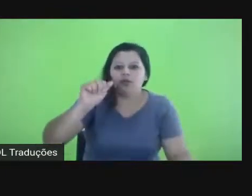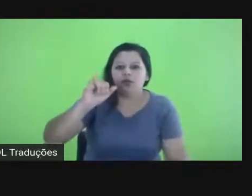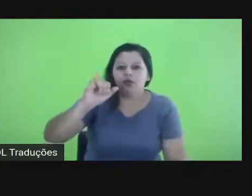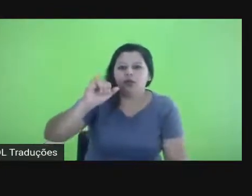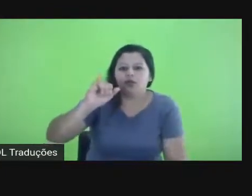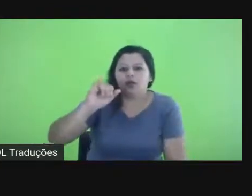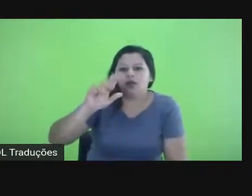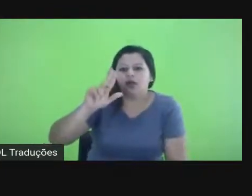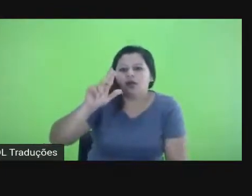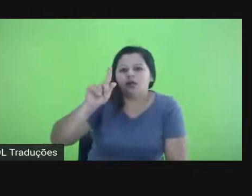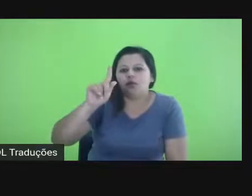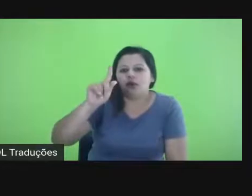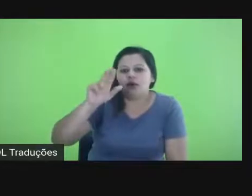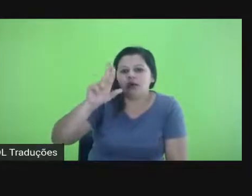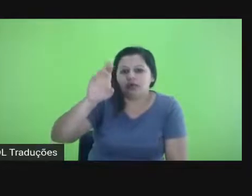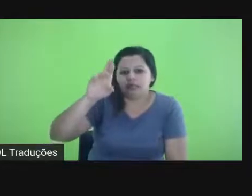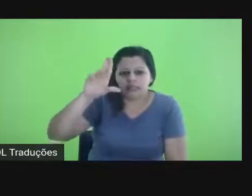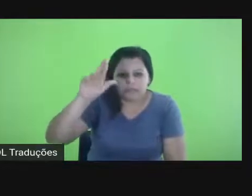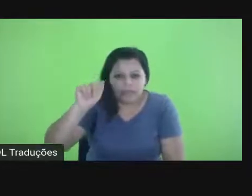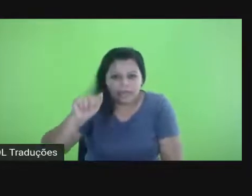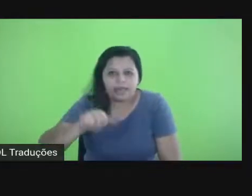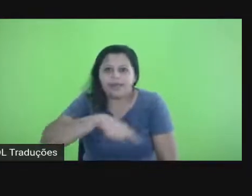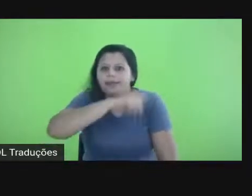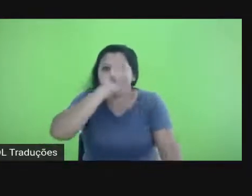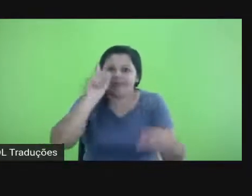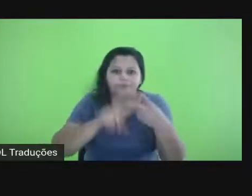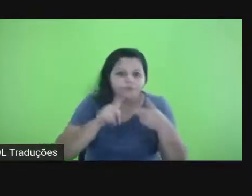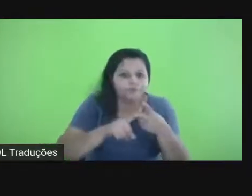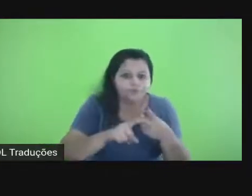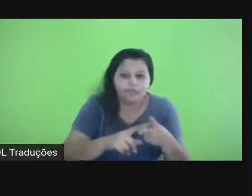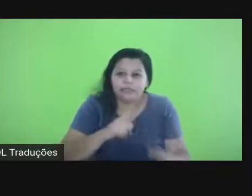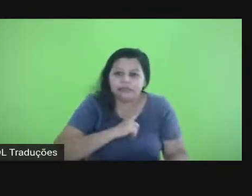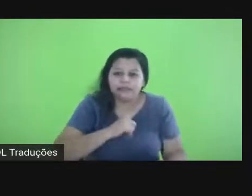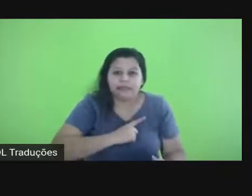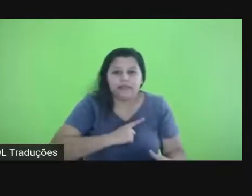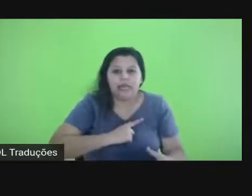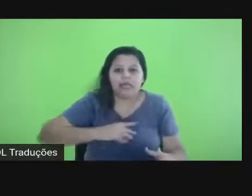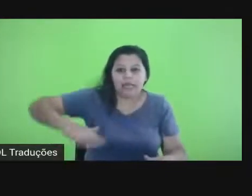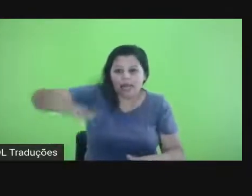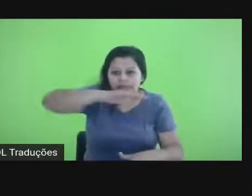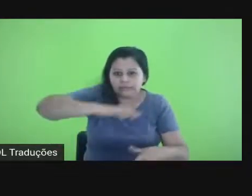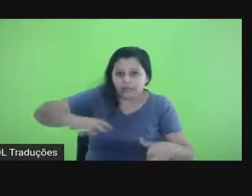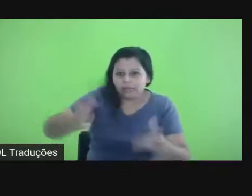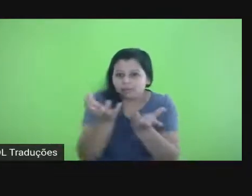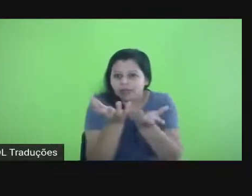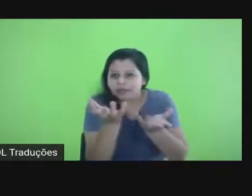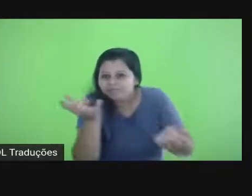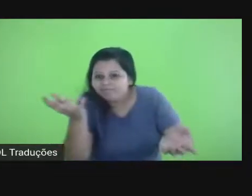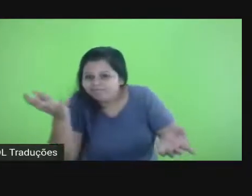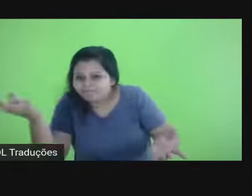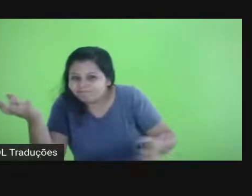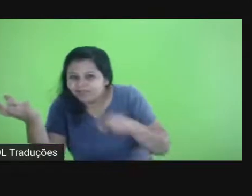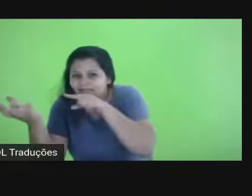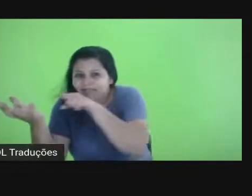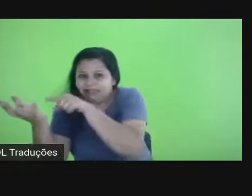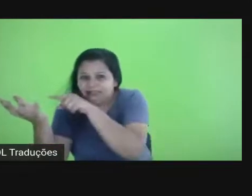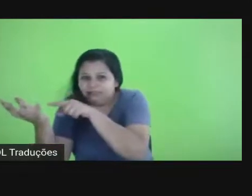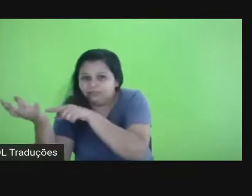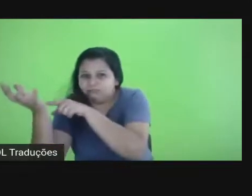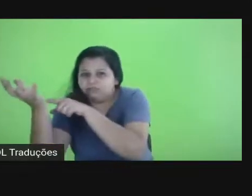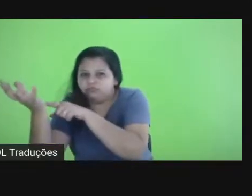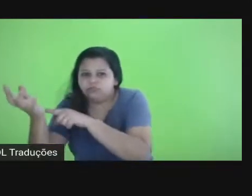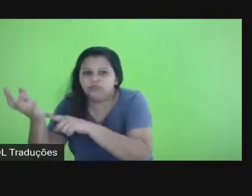e você tem Parelheiros, que são os extremos da cidade de São Paulo, né, onde você vai observar ali a menor